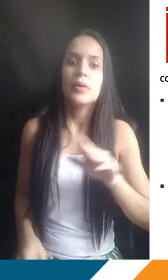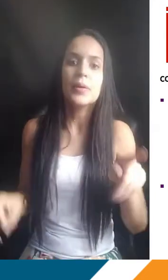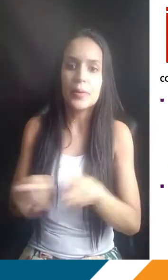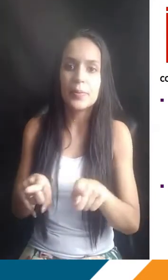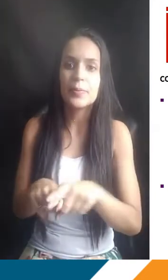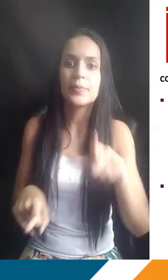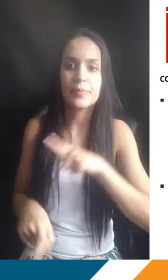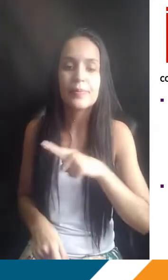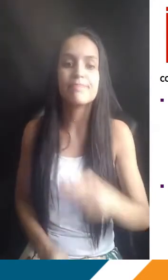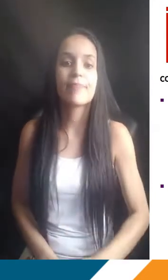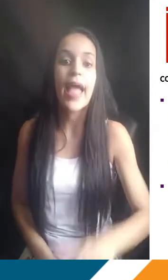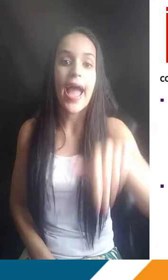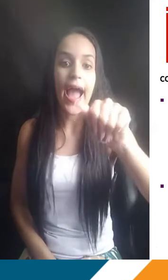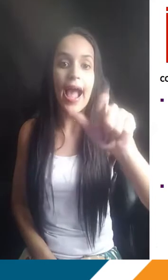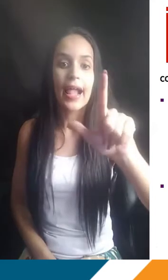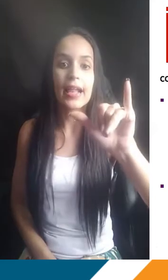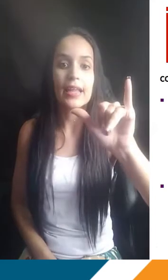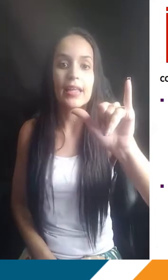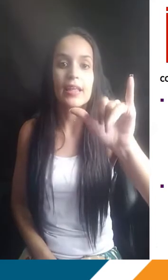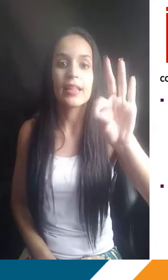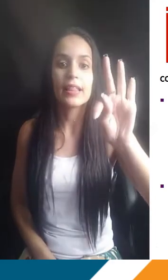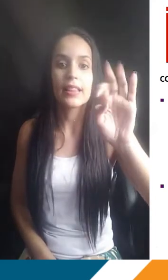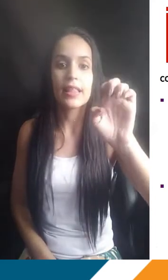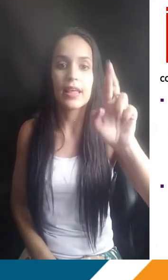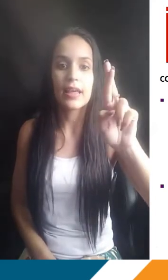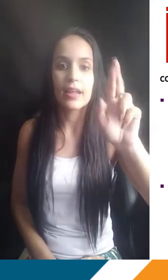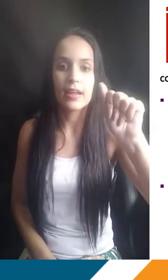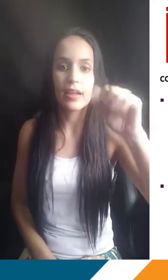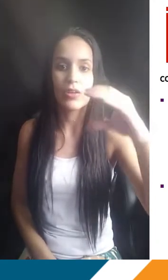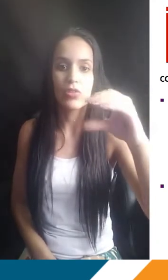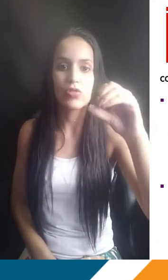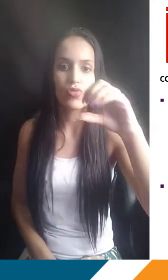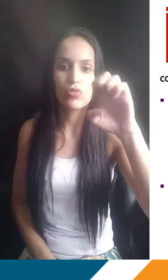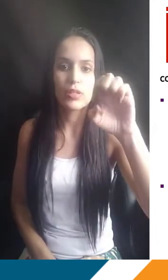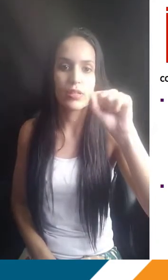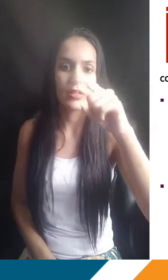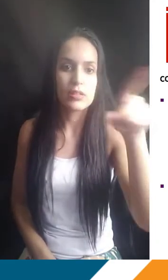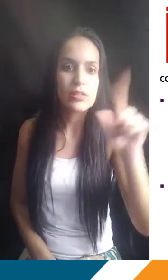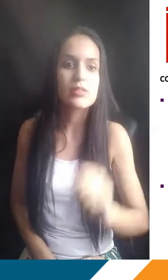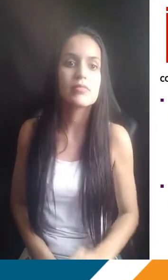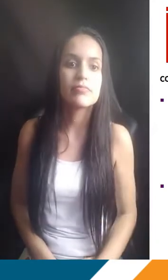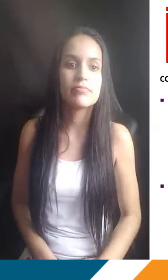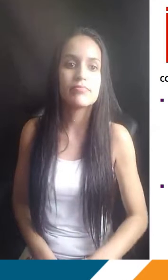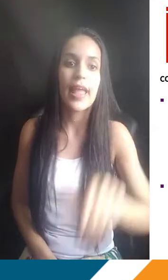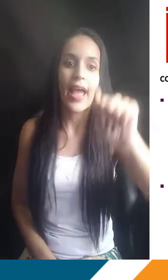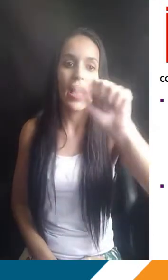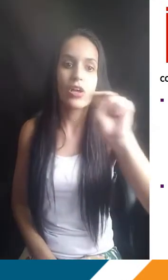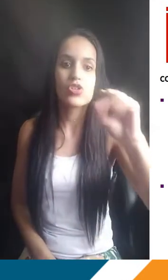Essas figuras, basicamente, elas vão ser aquelas no qual os textos vão explorar